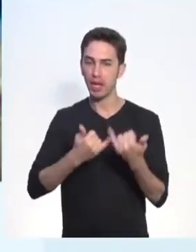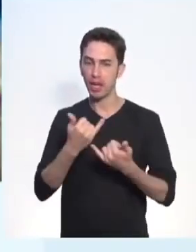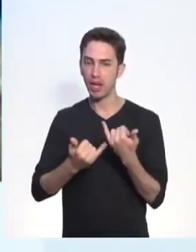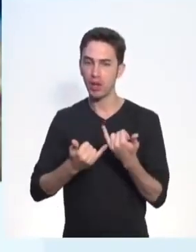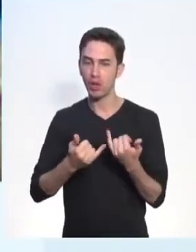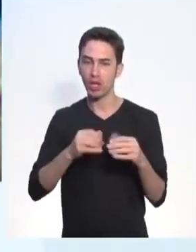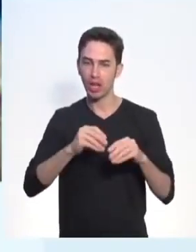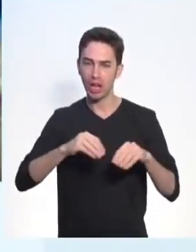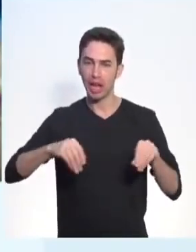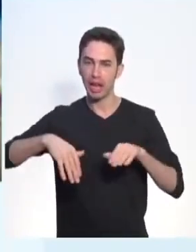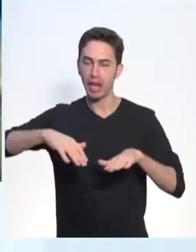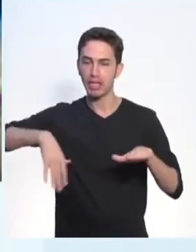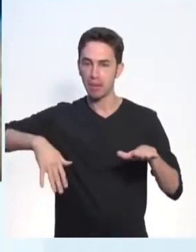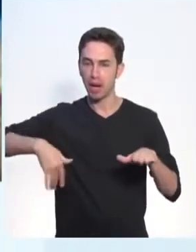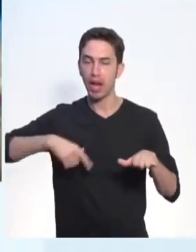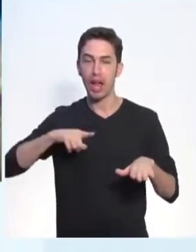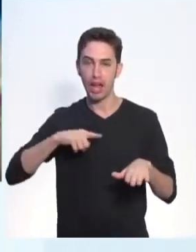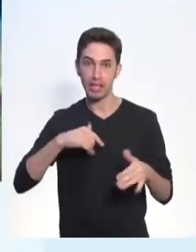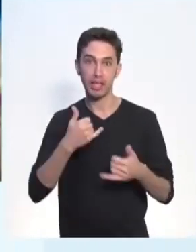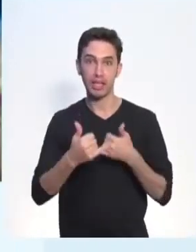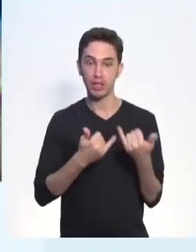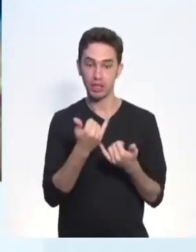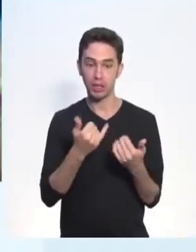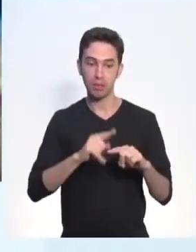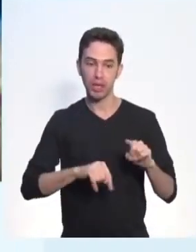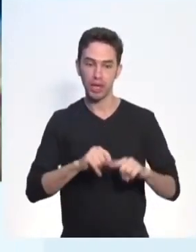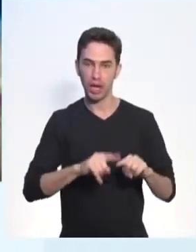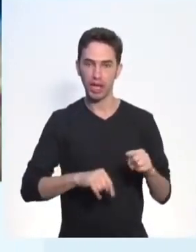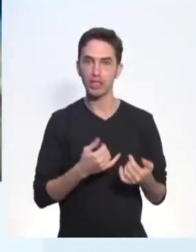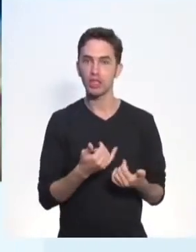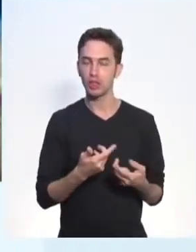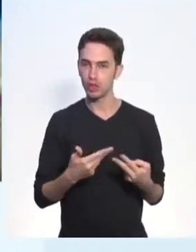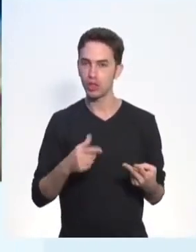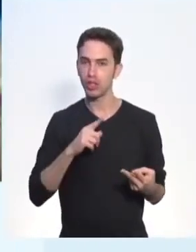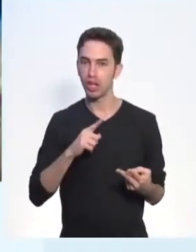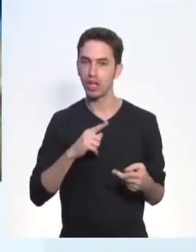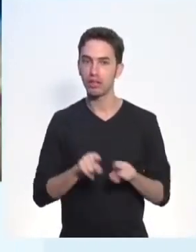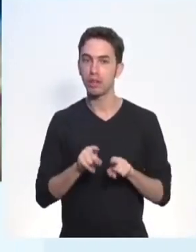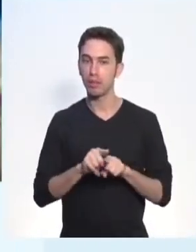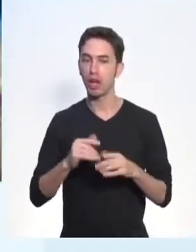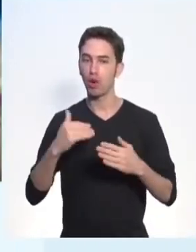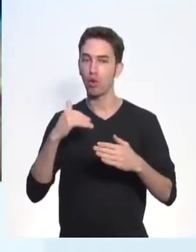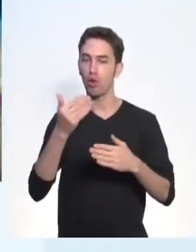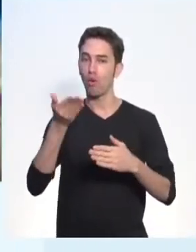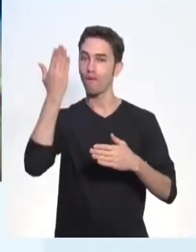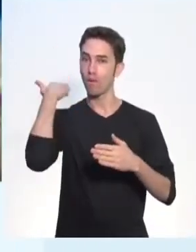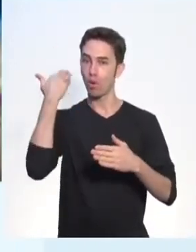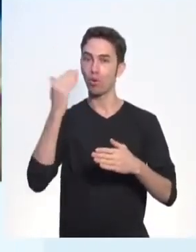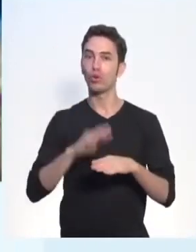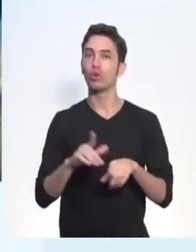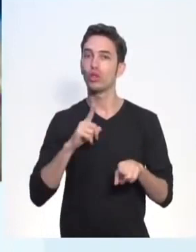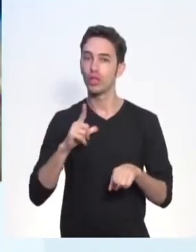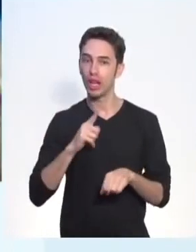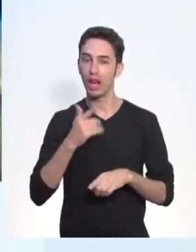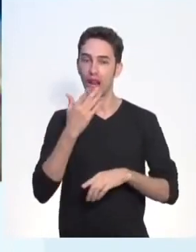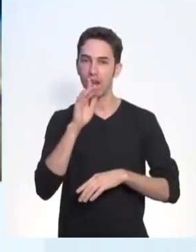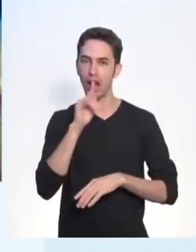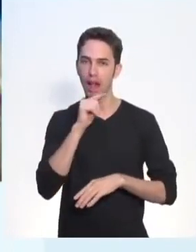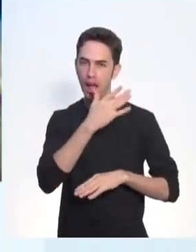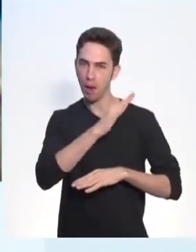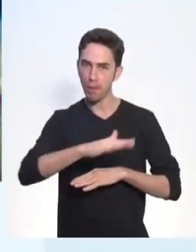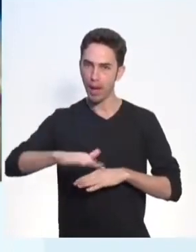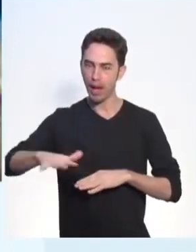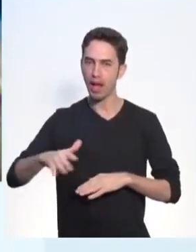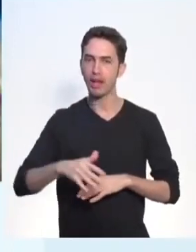desculpa. Ele tem uns brinquedinhos. Ao fundo a gente vê uma parte do mar. O menininho está